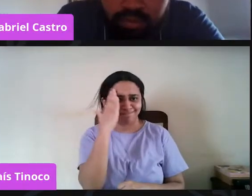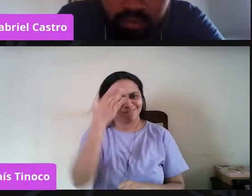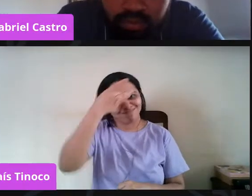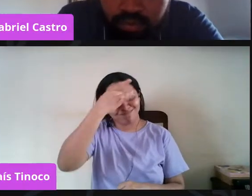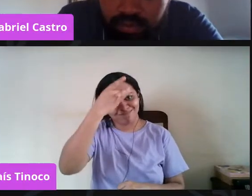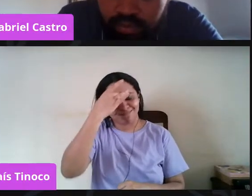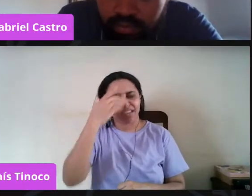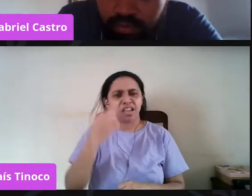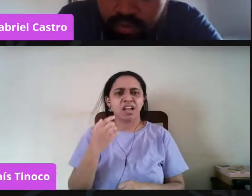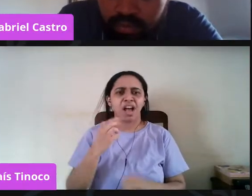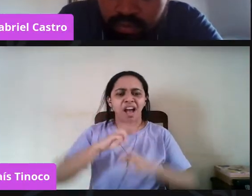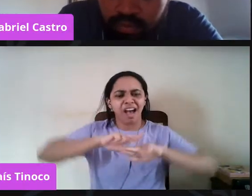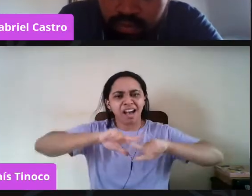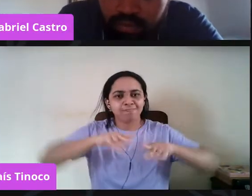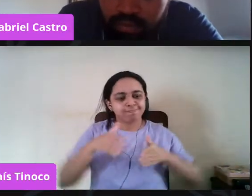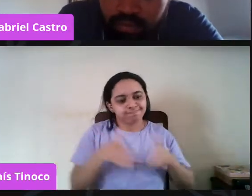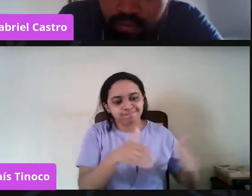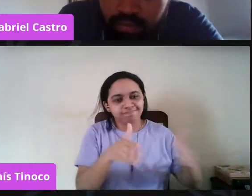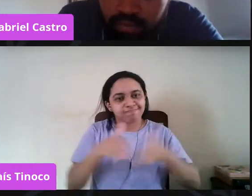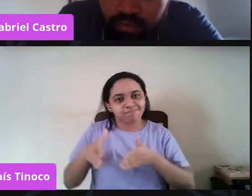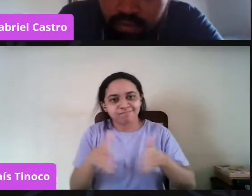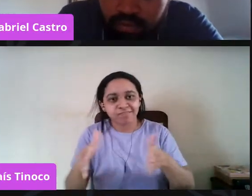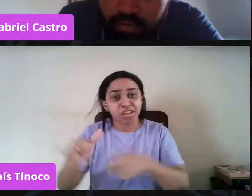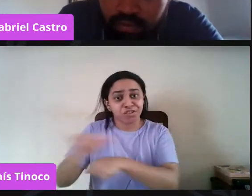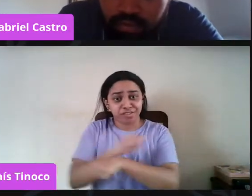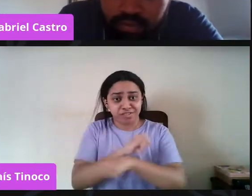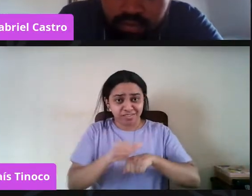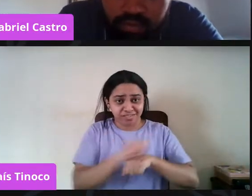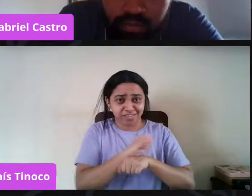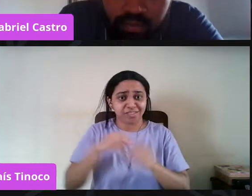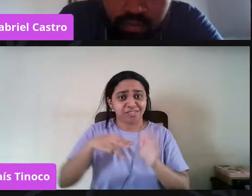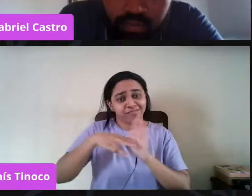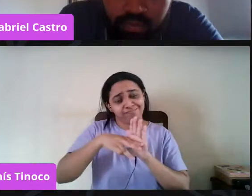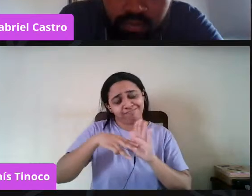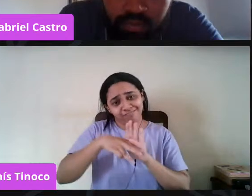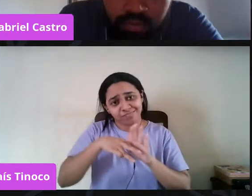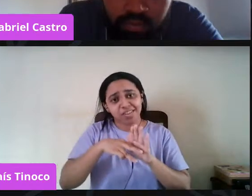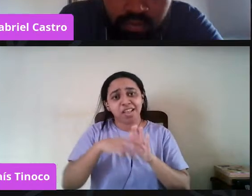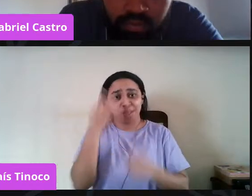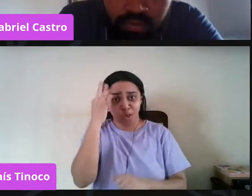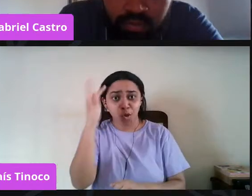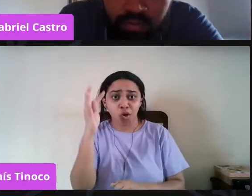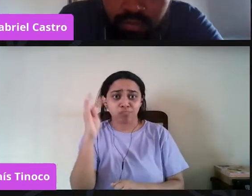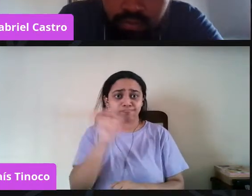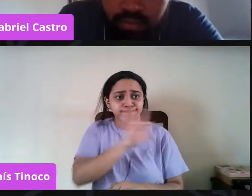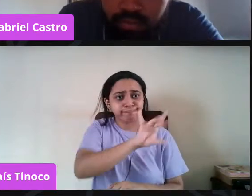de caminhos teóricos a serem traçados, e aí cada pesquisador, cada aluno pode